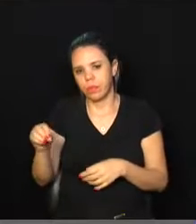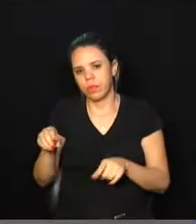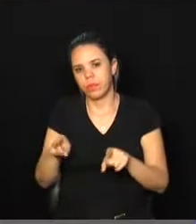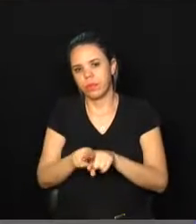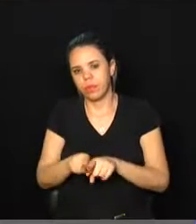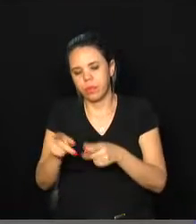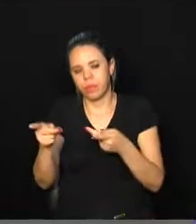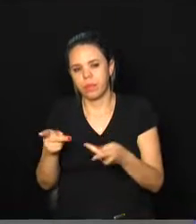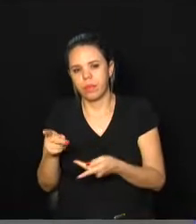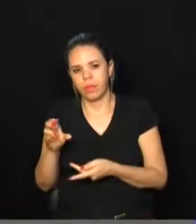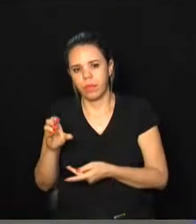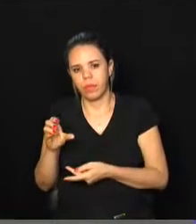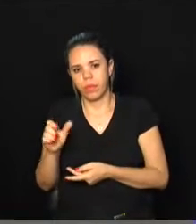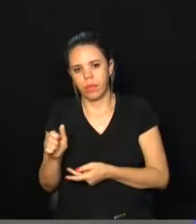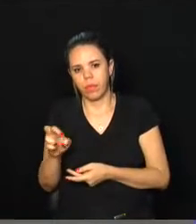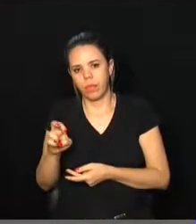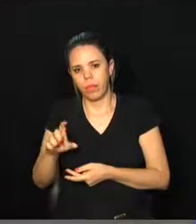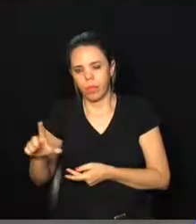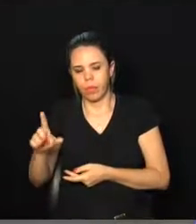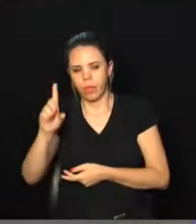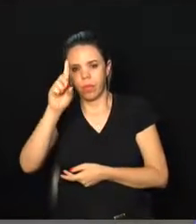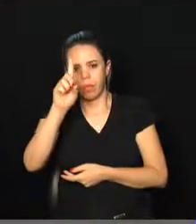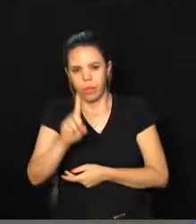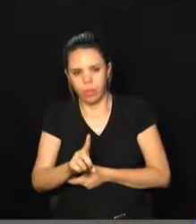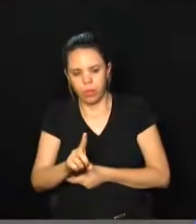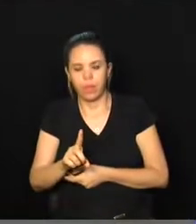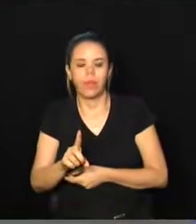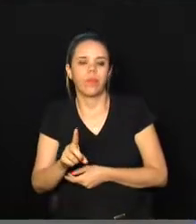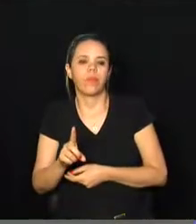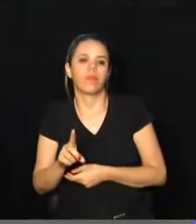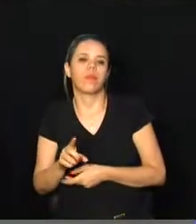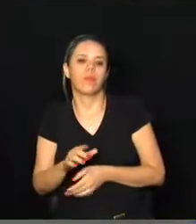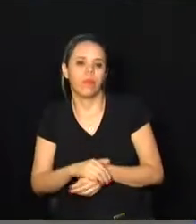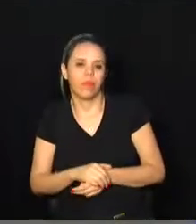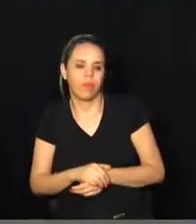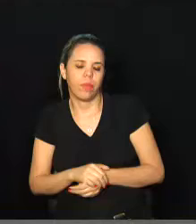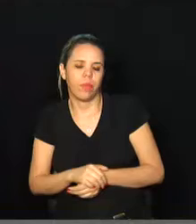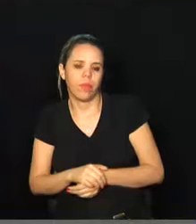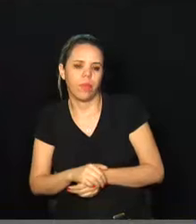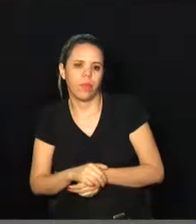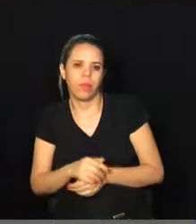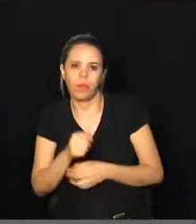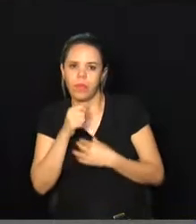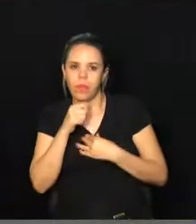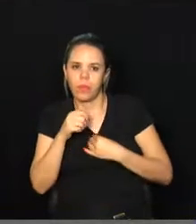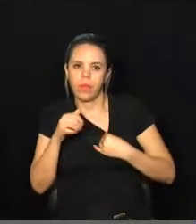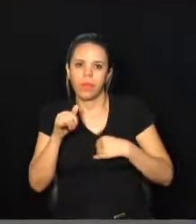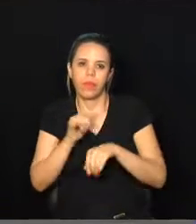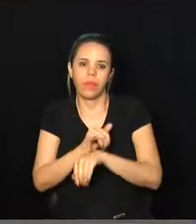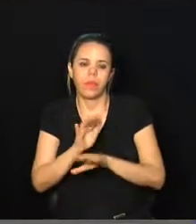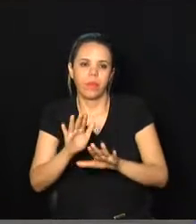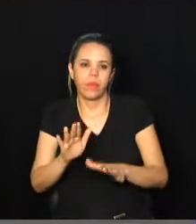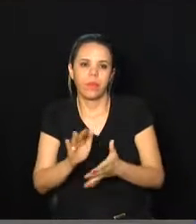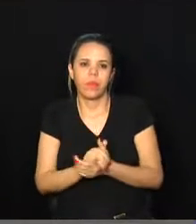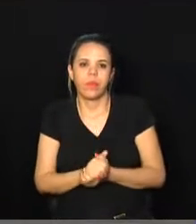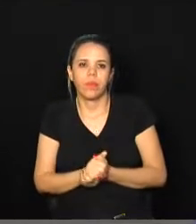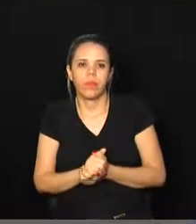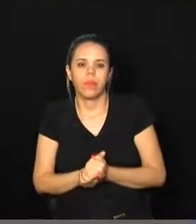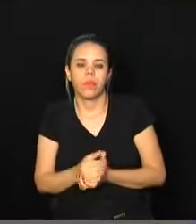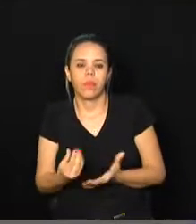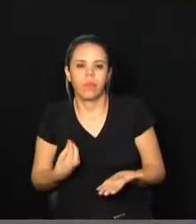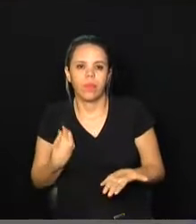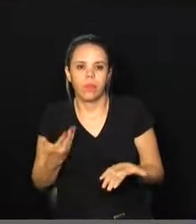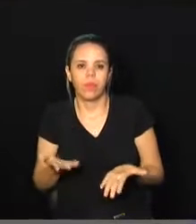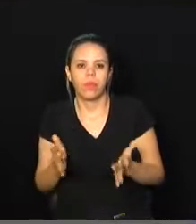a Carolina Baracá, que é a diretora do DEPLAN. Mas, enfim, apesar de eles não estarem presentes, nós estamos